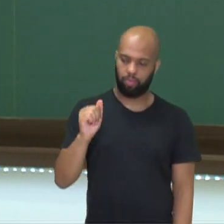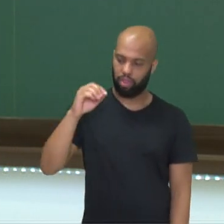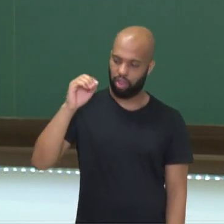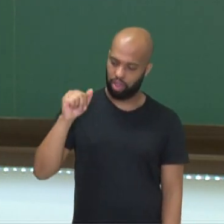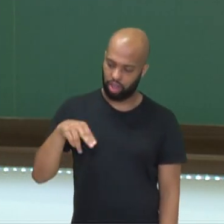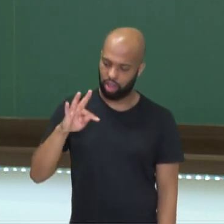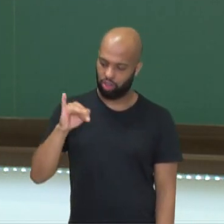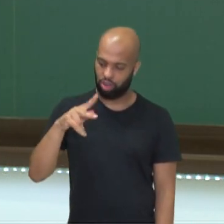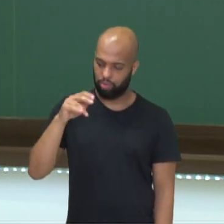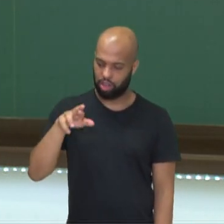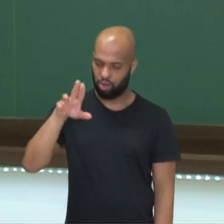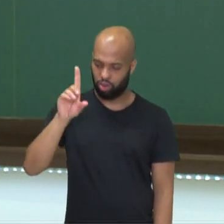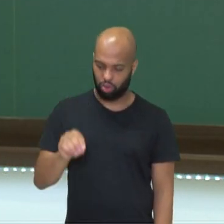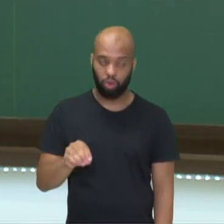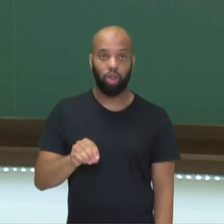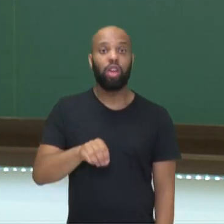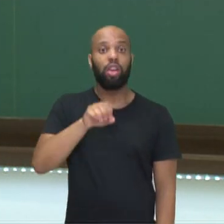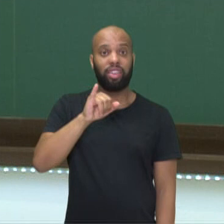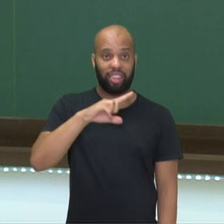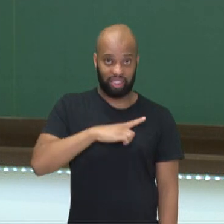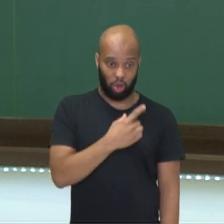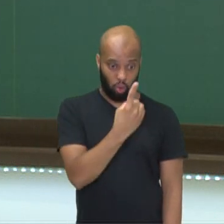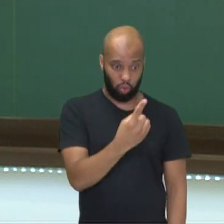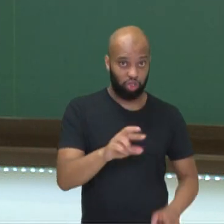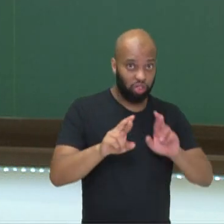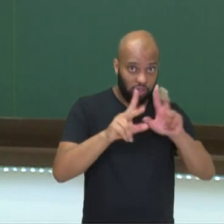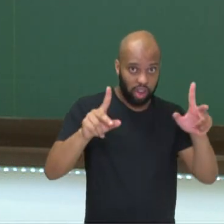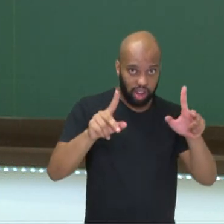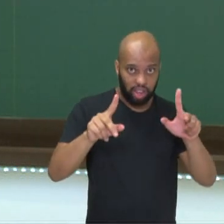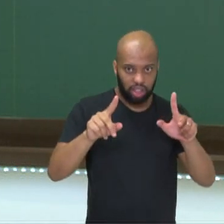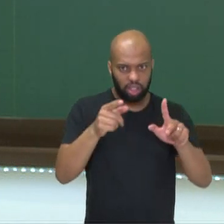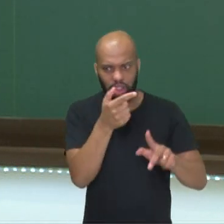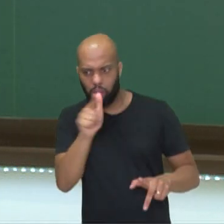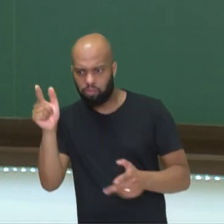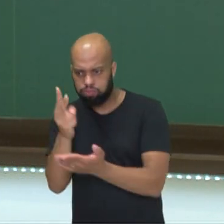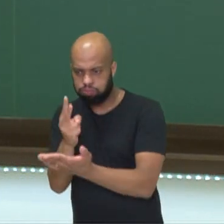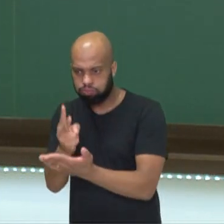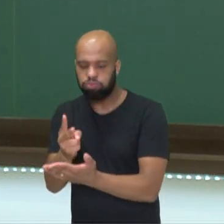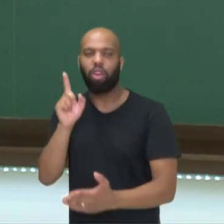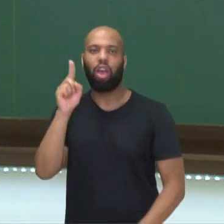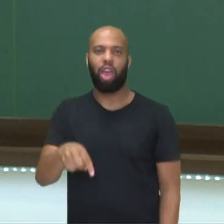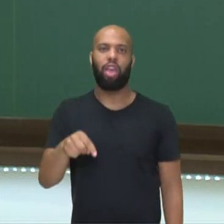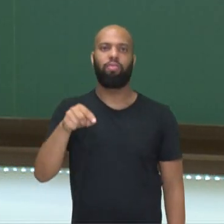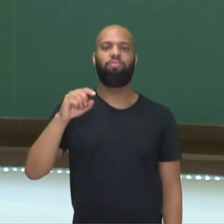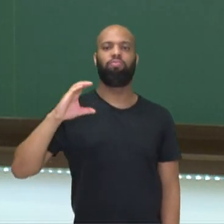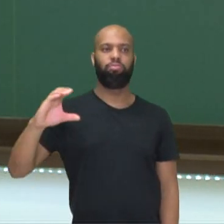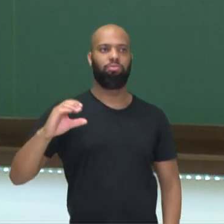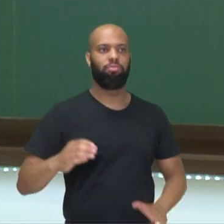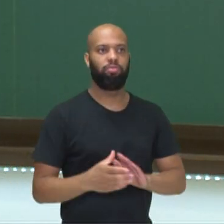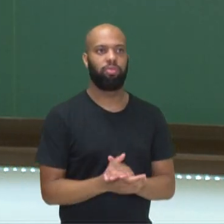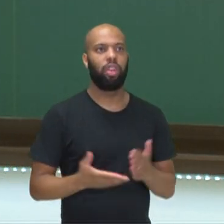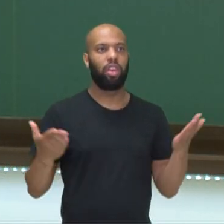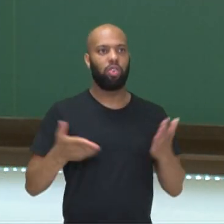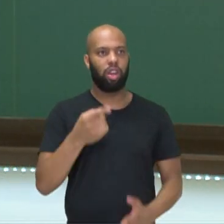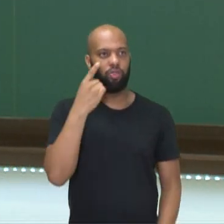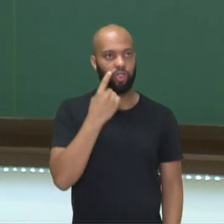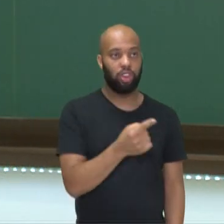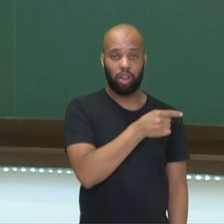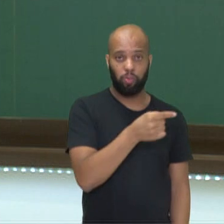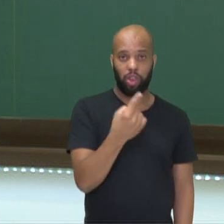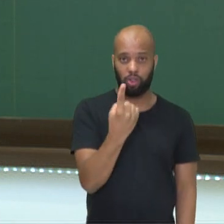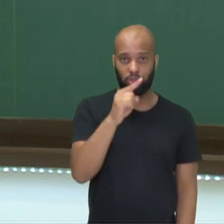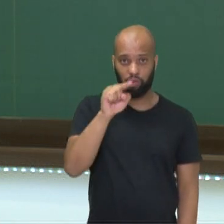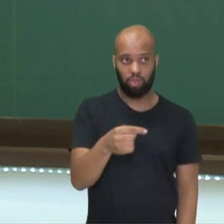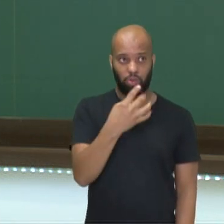antiperíodo, é composta. Então, C de composta. Menos 1,433333. Repare que o 4 está antes